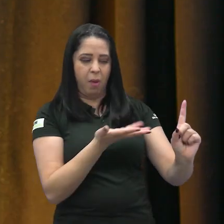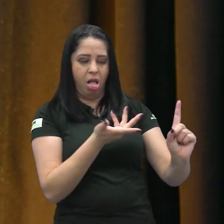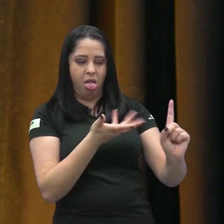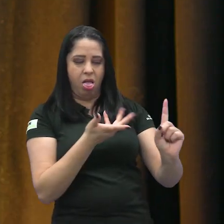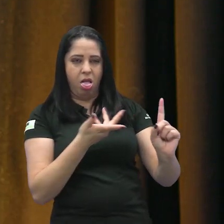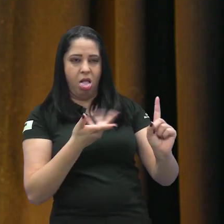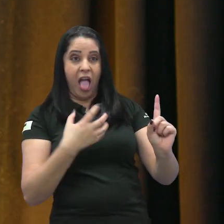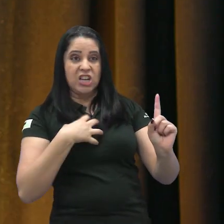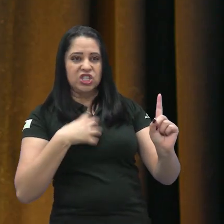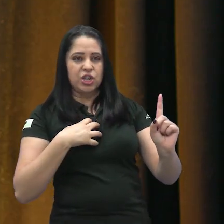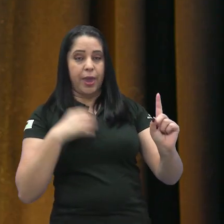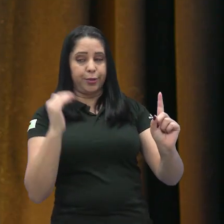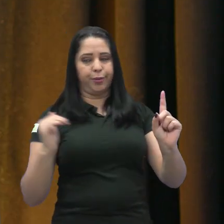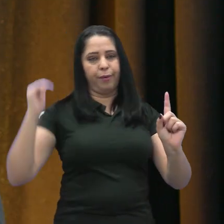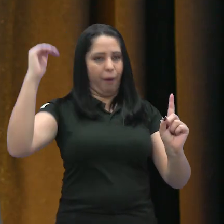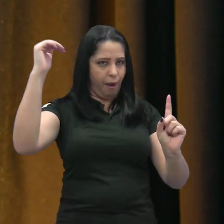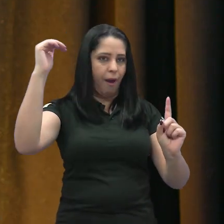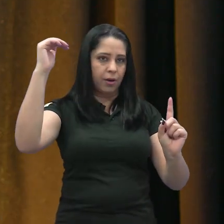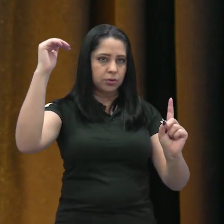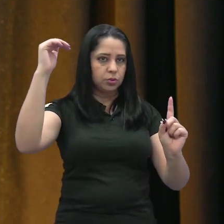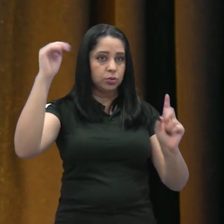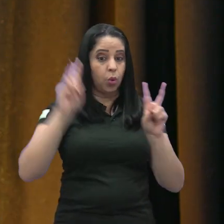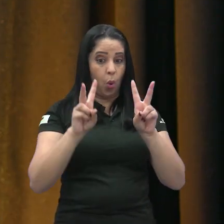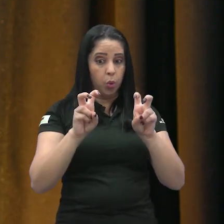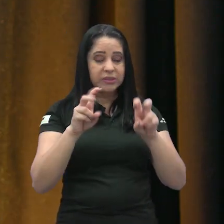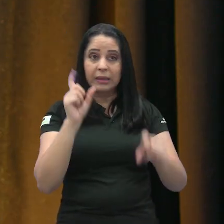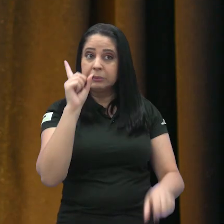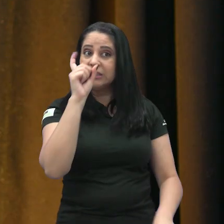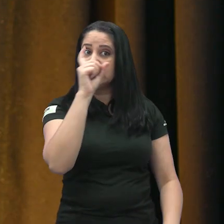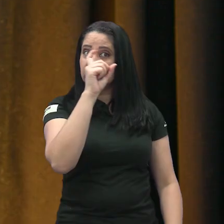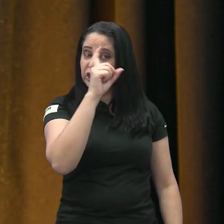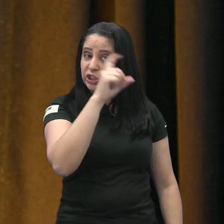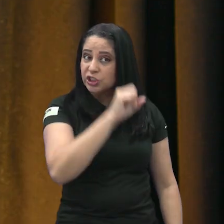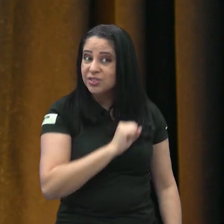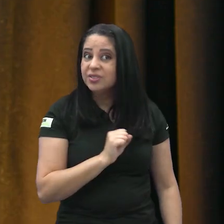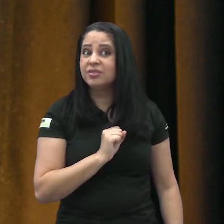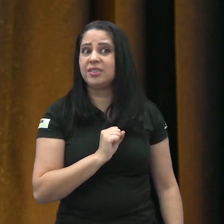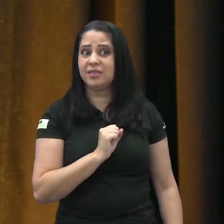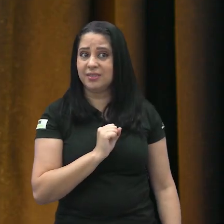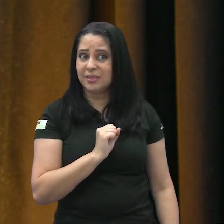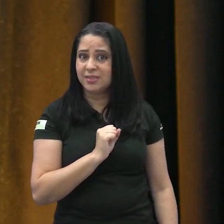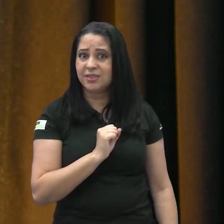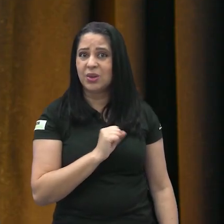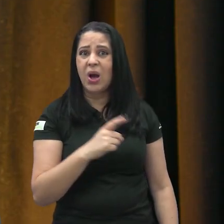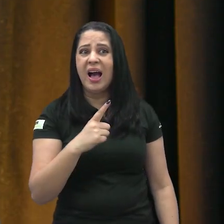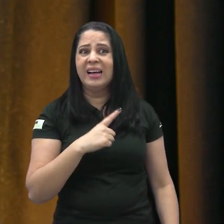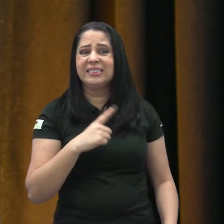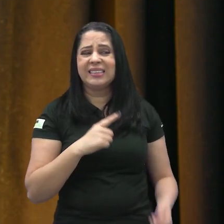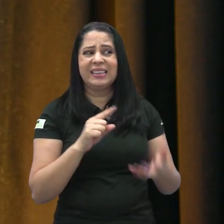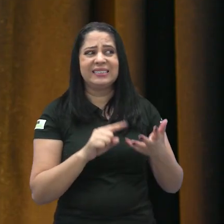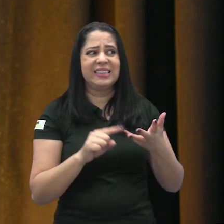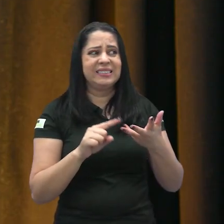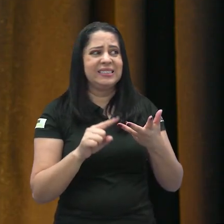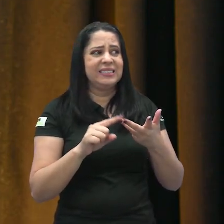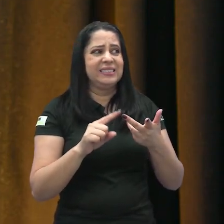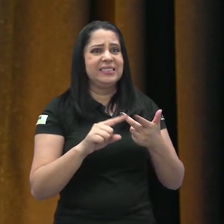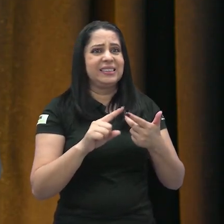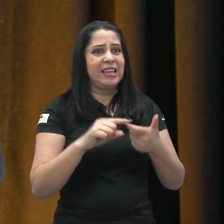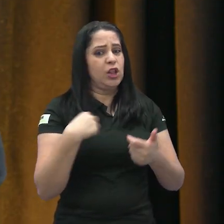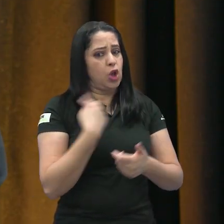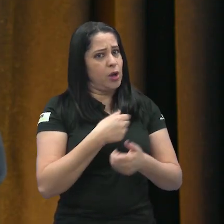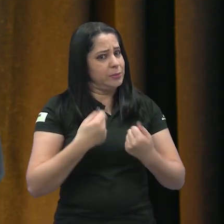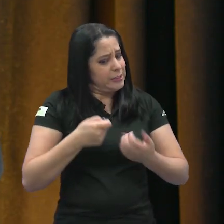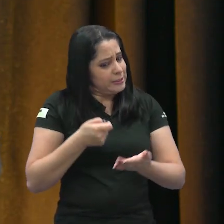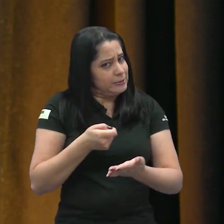crianças. Né? É um tema extremamente delicado, que tem que passa por uma série de questões que a gente tem que